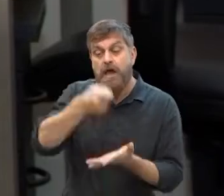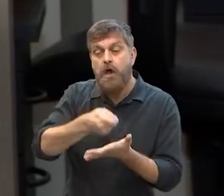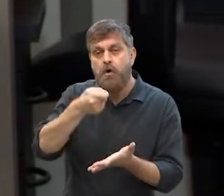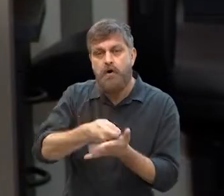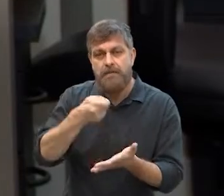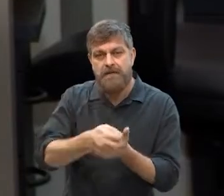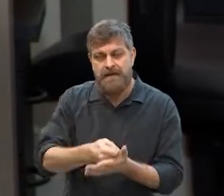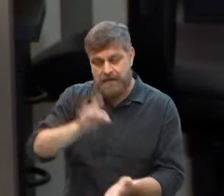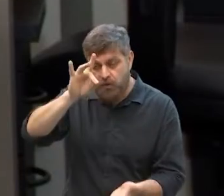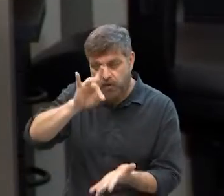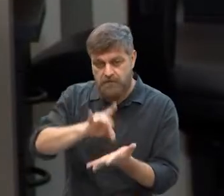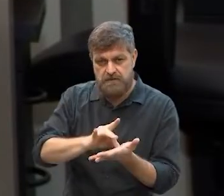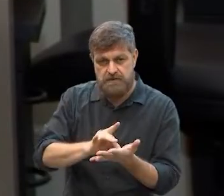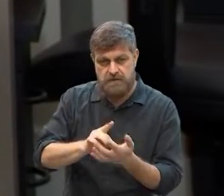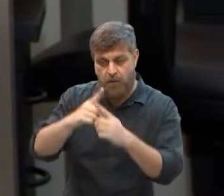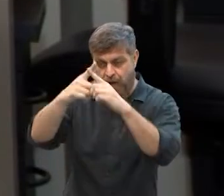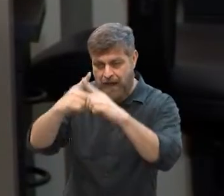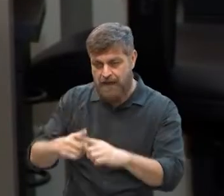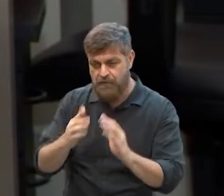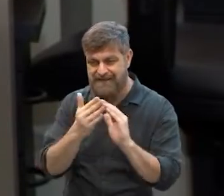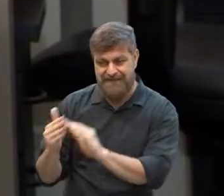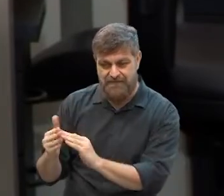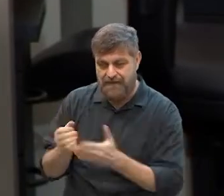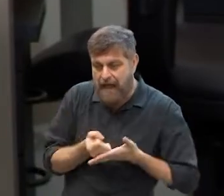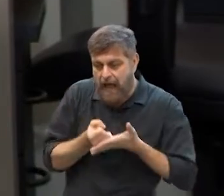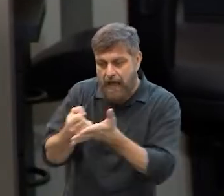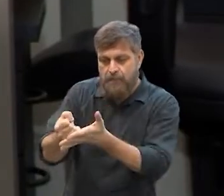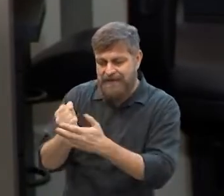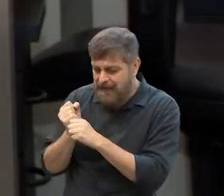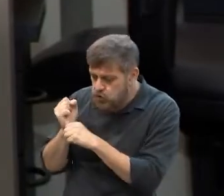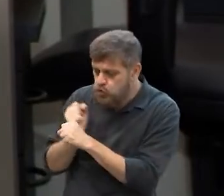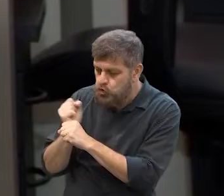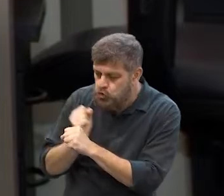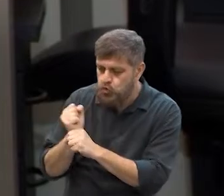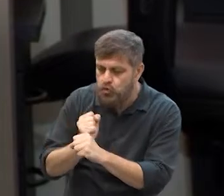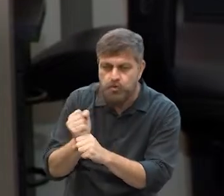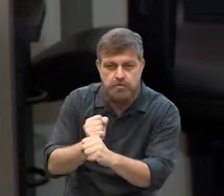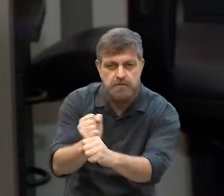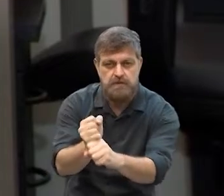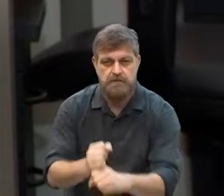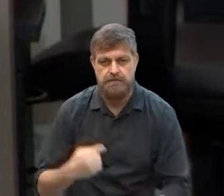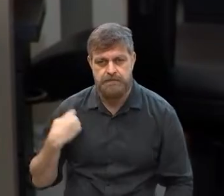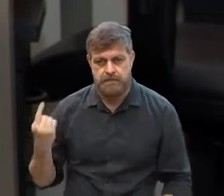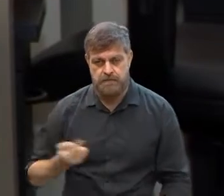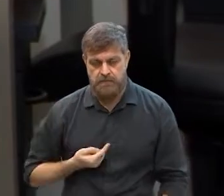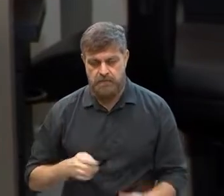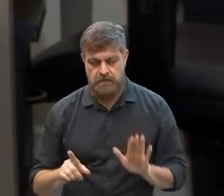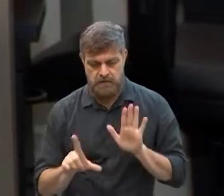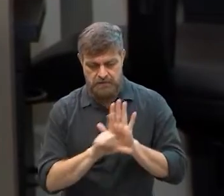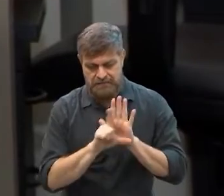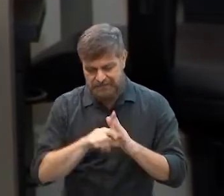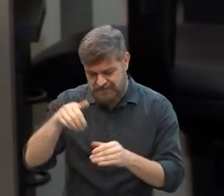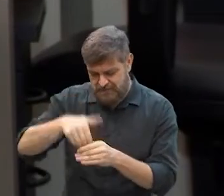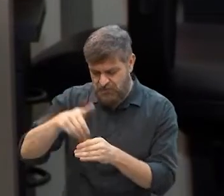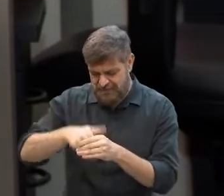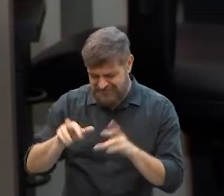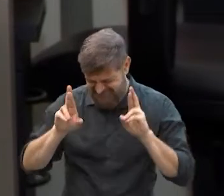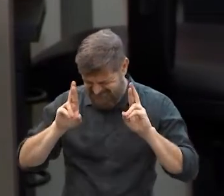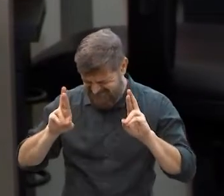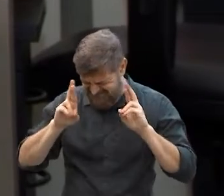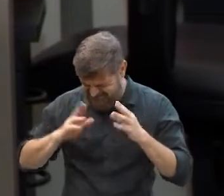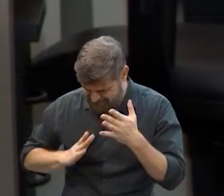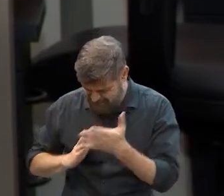assim, oficialmente a apoiar o evento, para que ele ocorra todos os anos. Então nós apresentamos, esperamos que ele seja aprovado o quanto